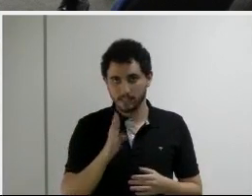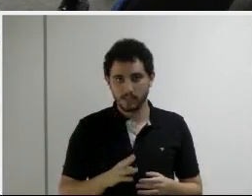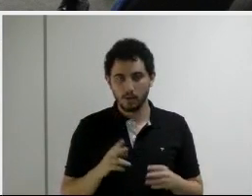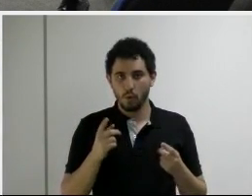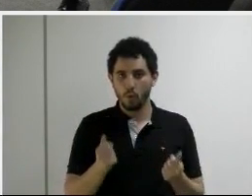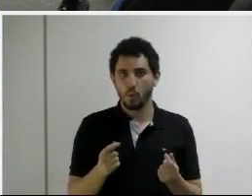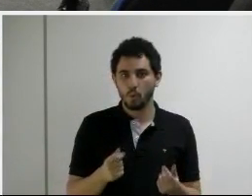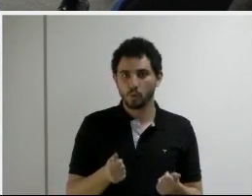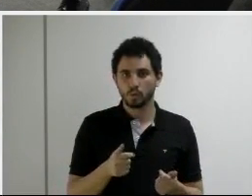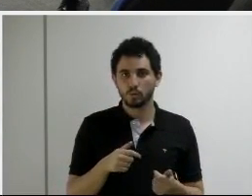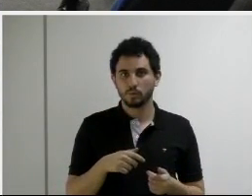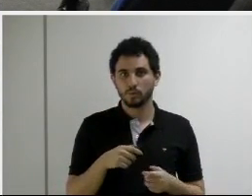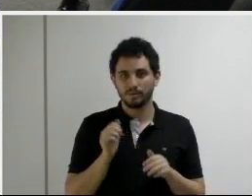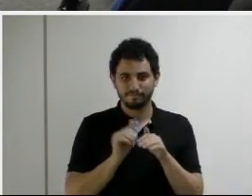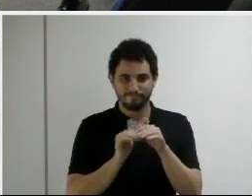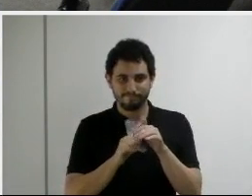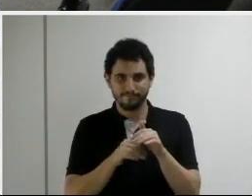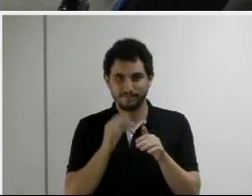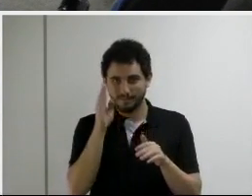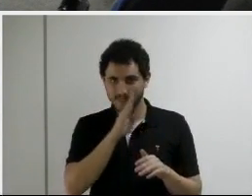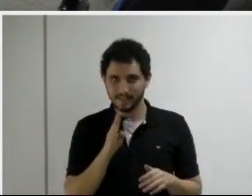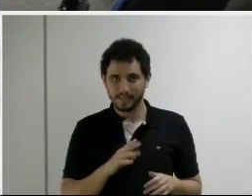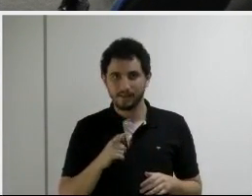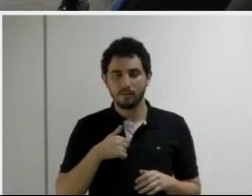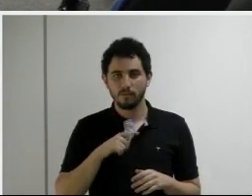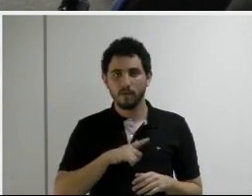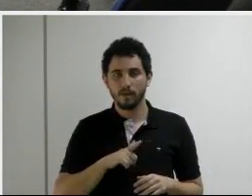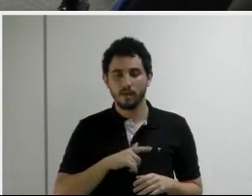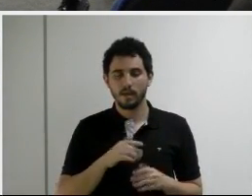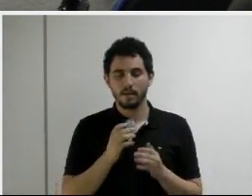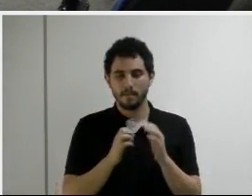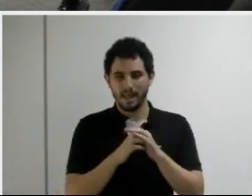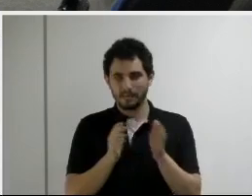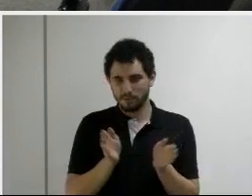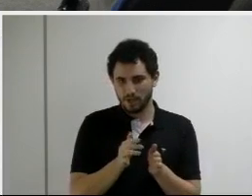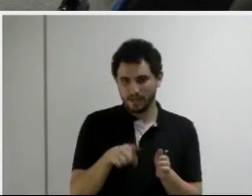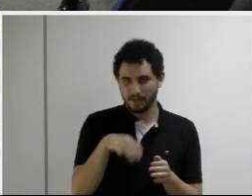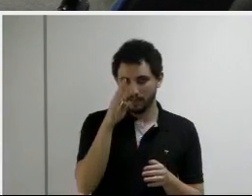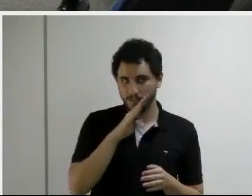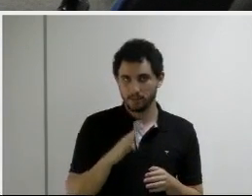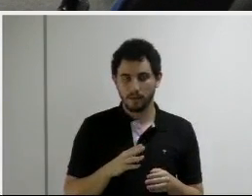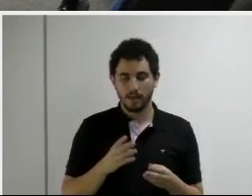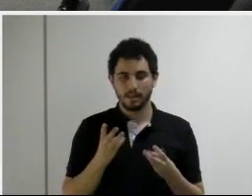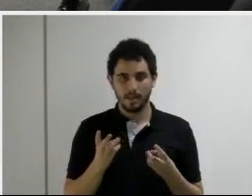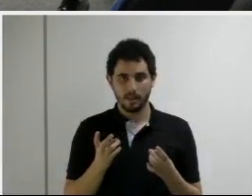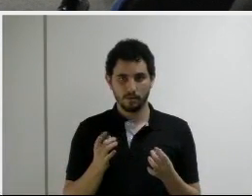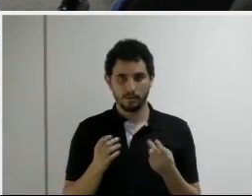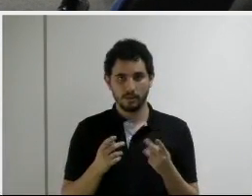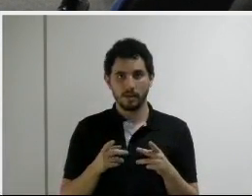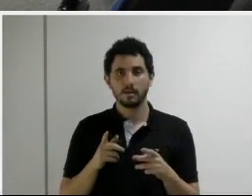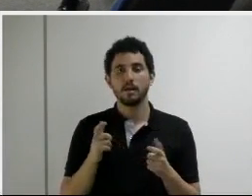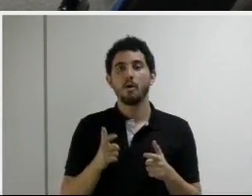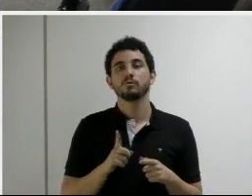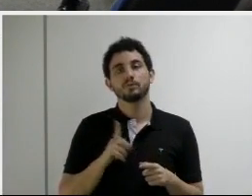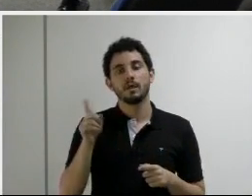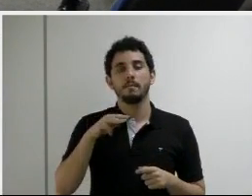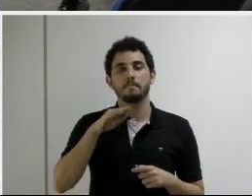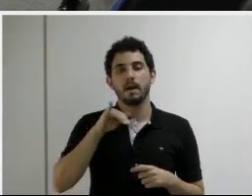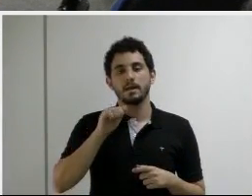o custo de armazenamento de dados é muito brasileiro, então, eu tenho uma startup aqui no Brasil, mas os dados dela estão em Miami, por